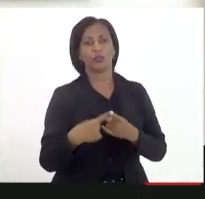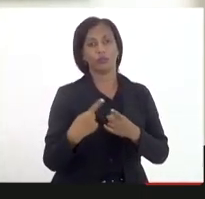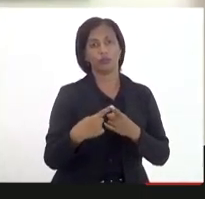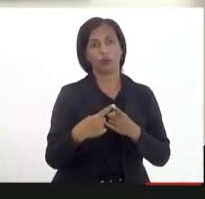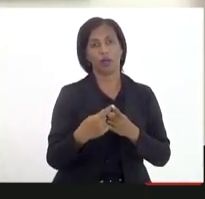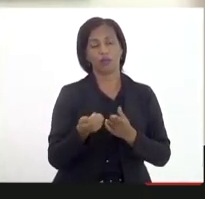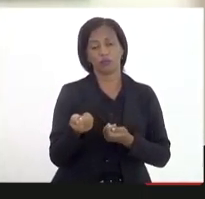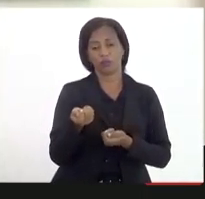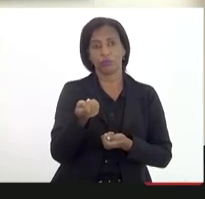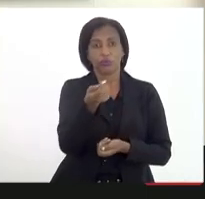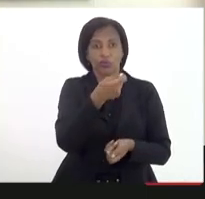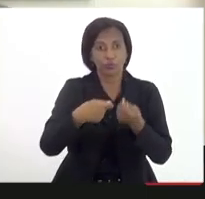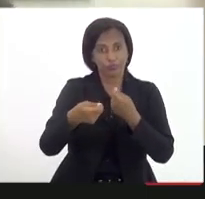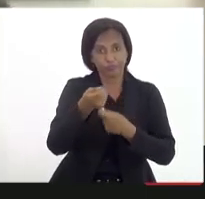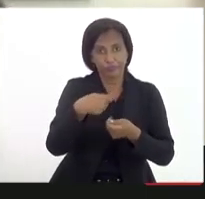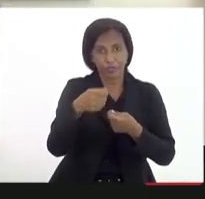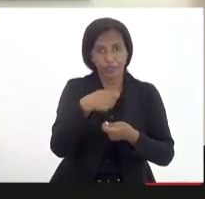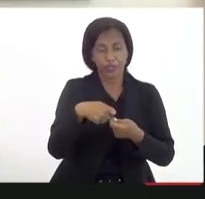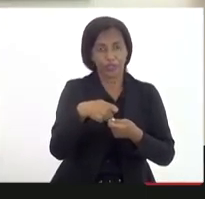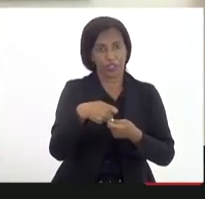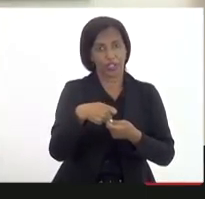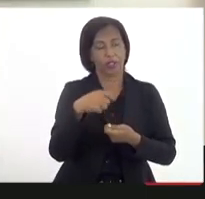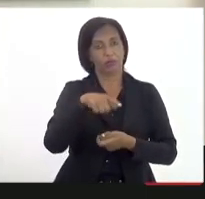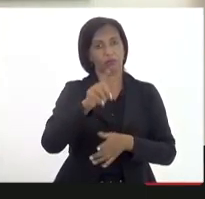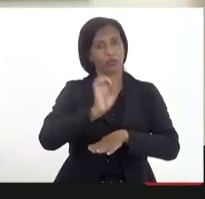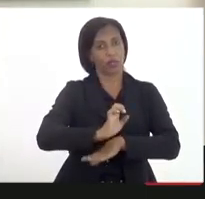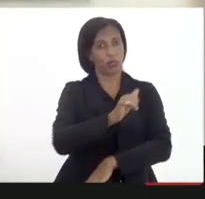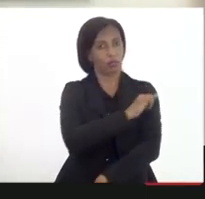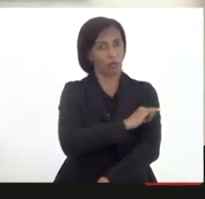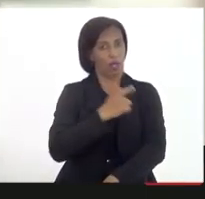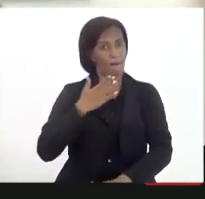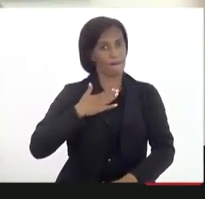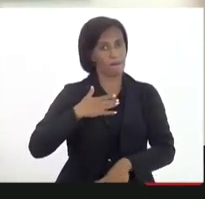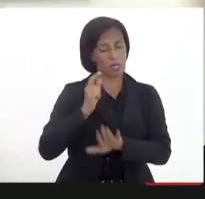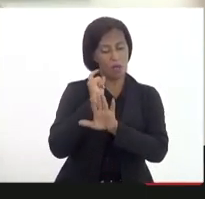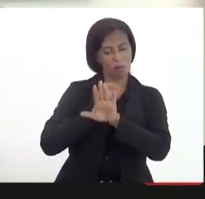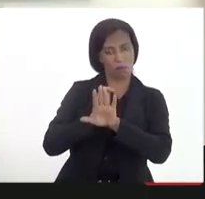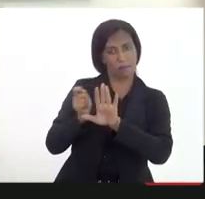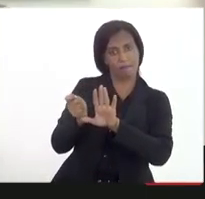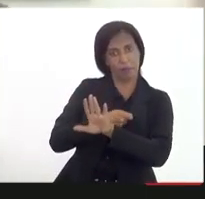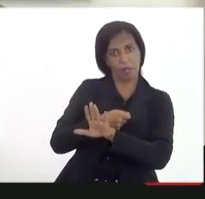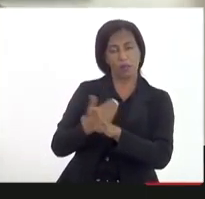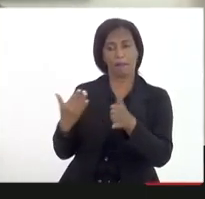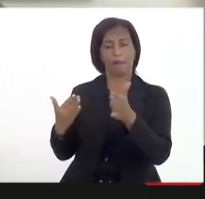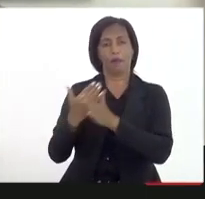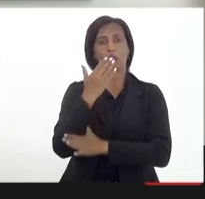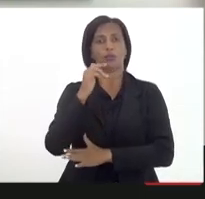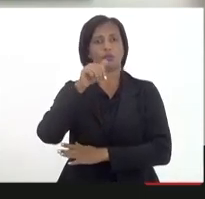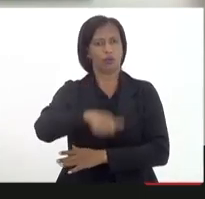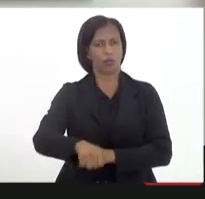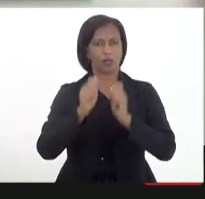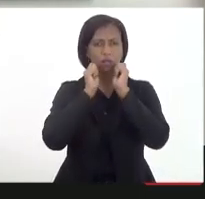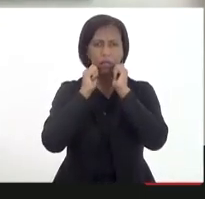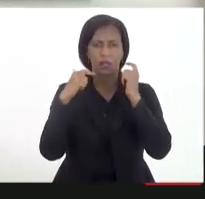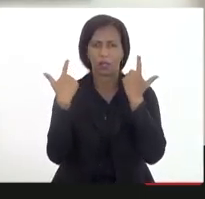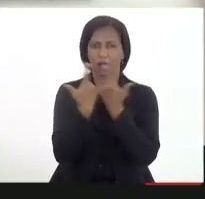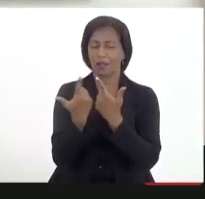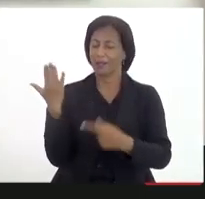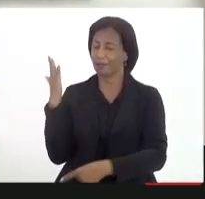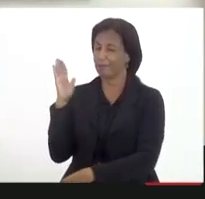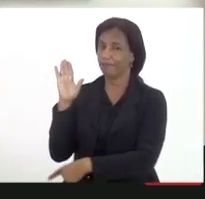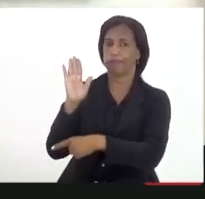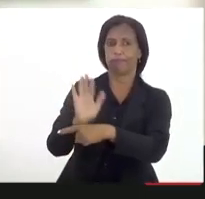de recuperação financeira do Estado do Rio de Janeiro uma lei de minha autoria aprovada por unanimidade aqui na assembleia e que serviu como uma tábua de salvação